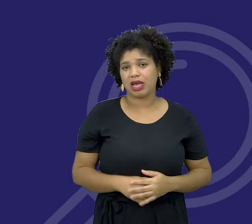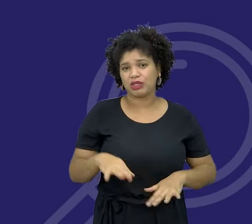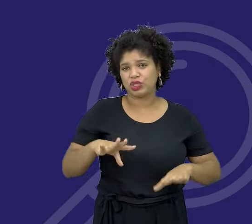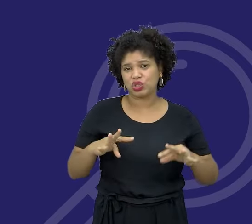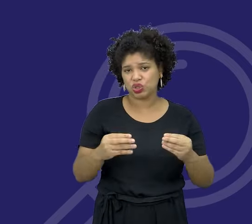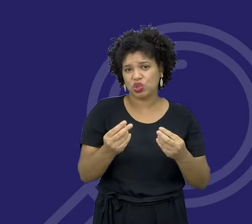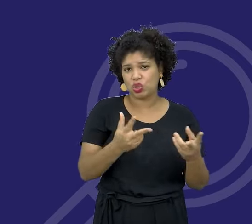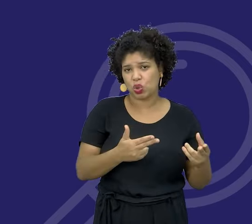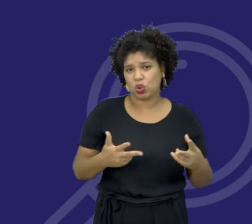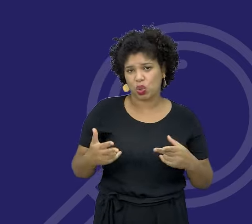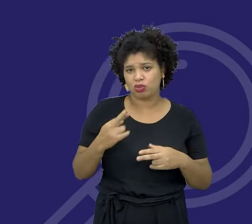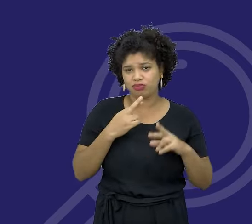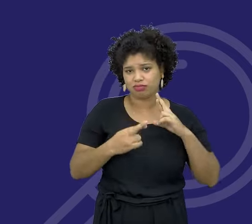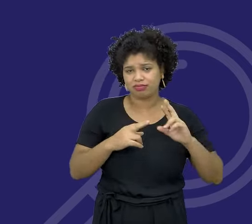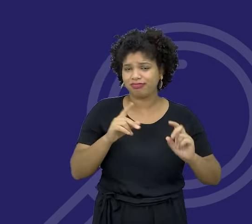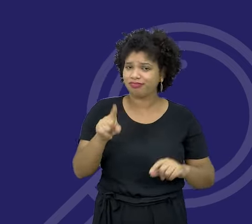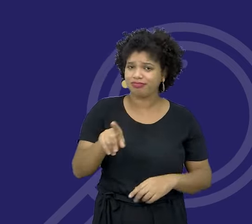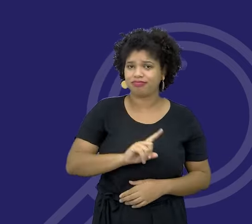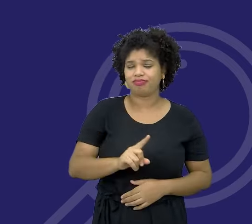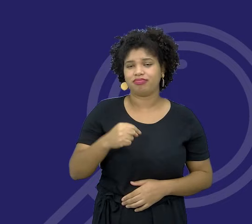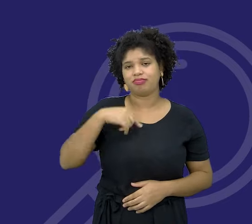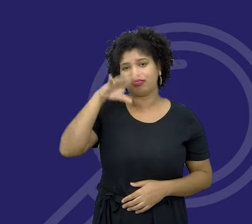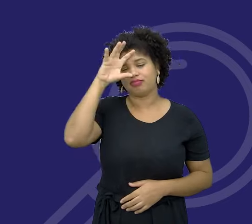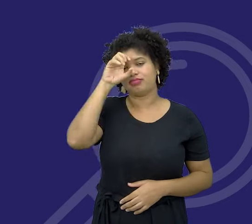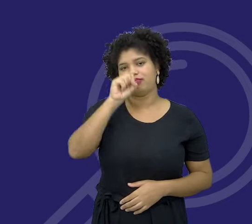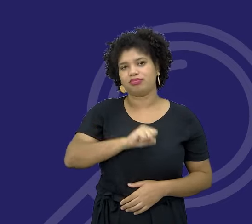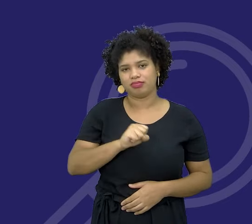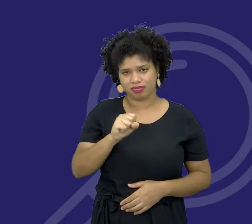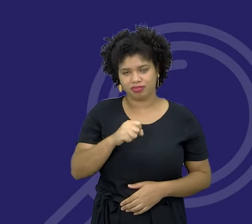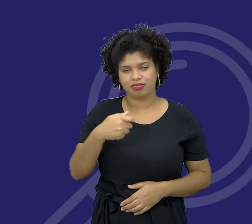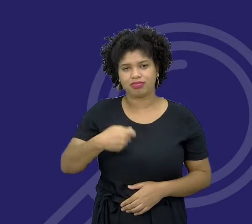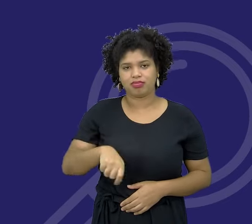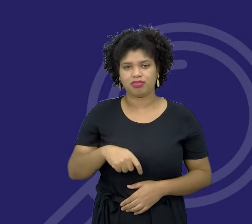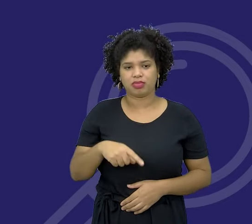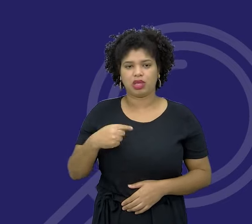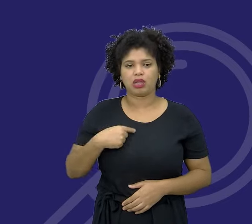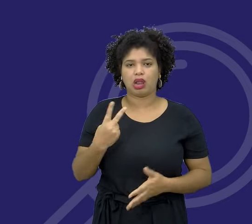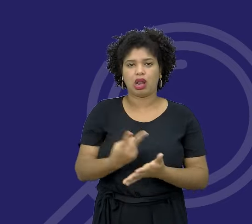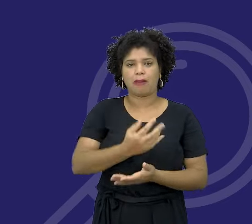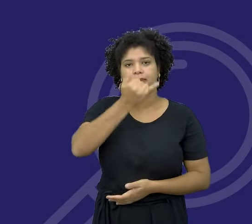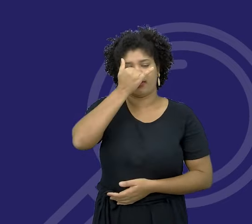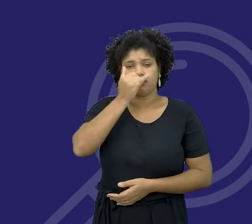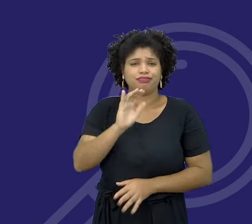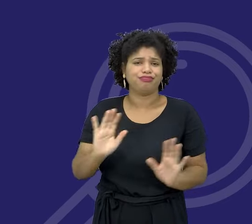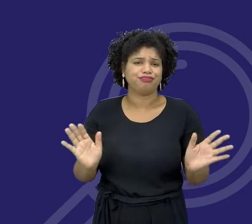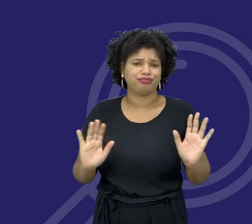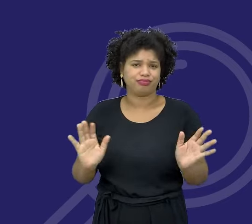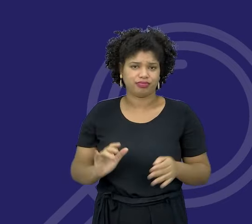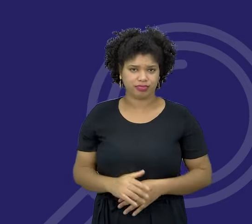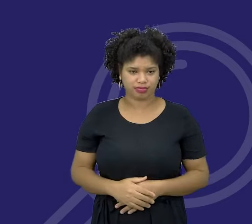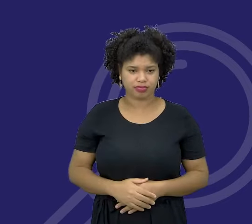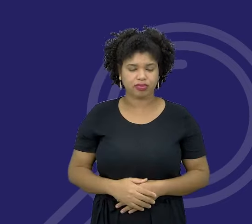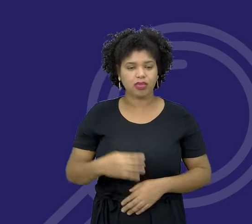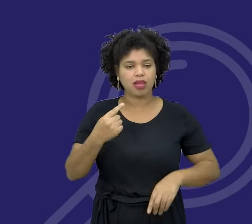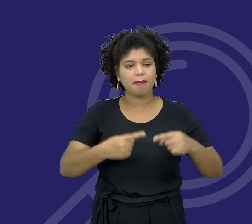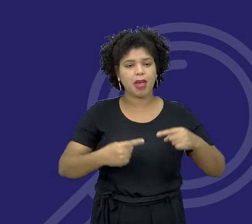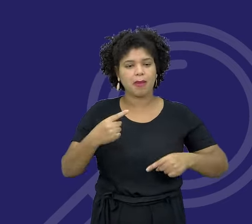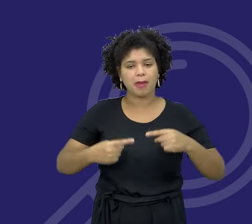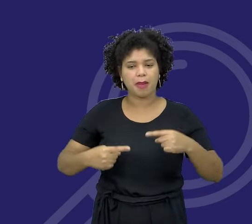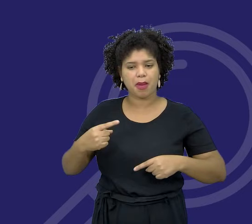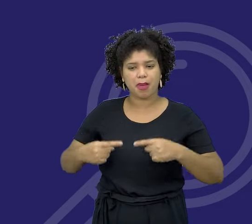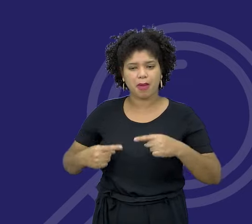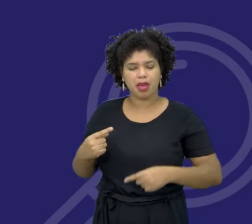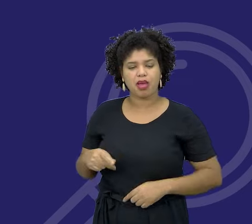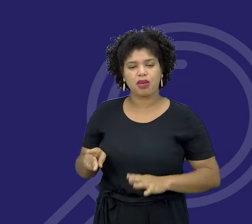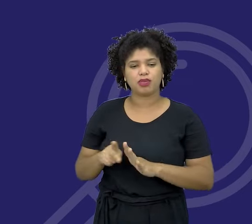resoluções corretas. A gente tem que aprender com o erro, o aluno tem que aprender com o erro. E essa discussão do erro, de repente,